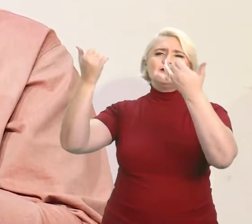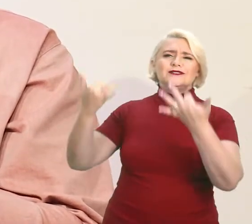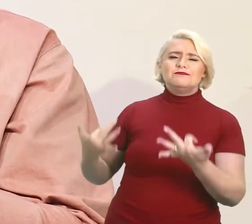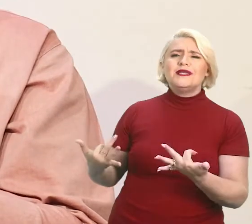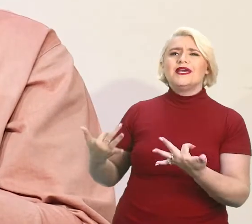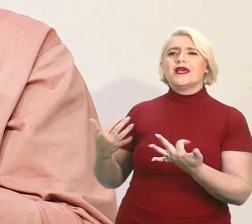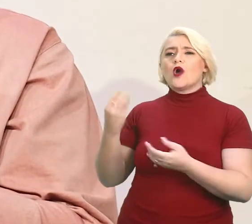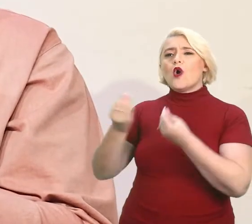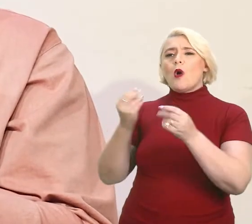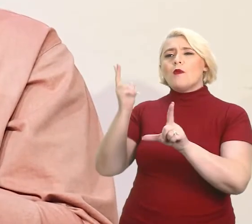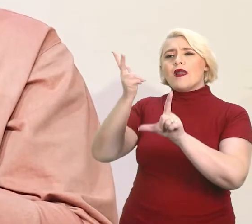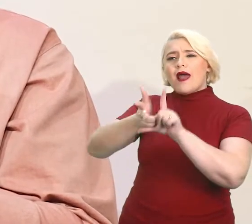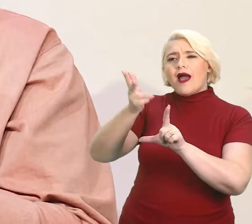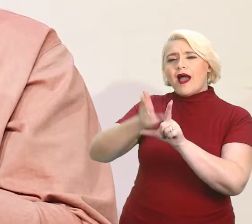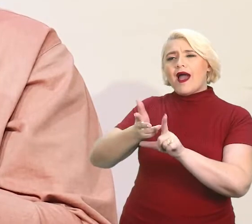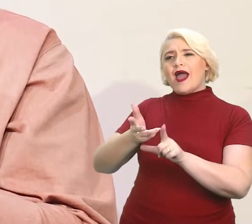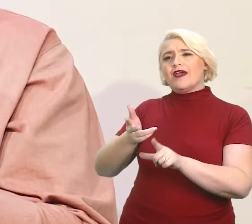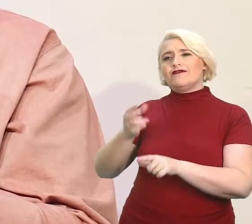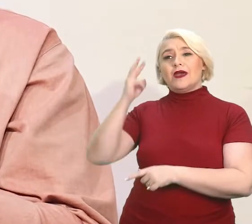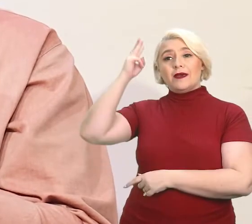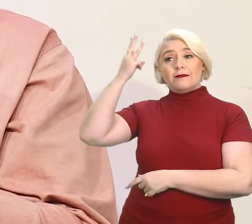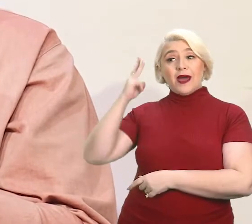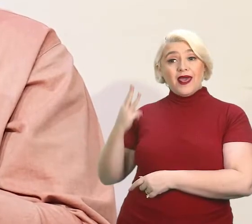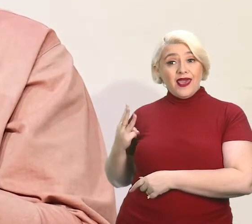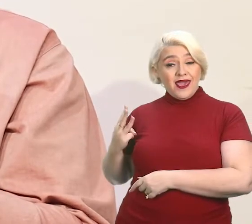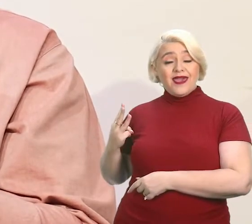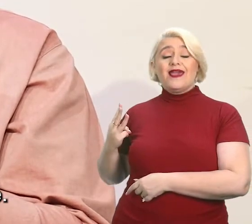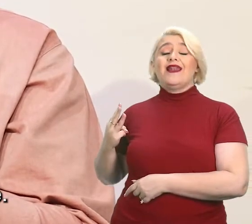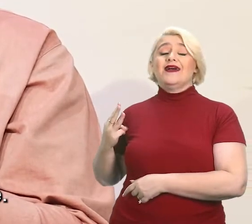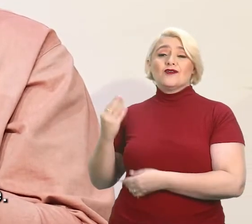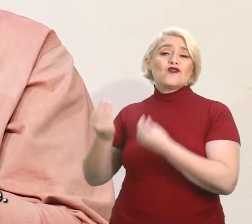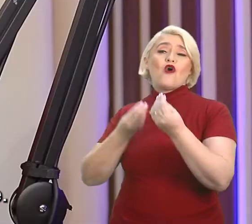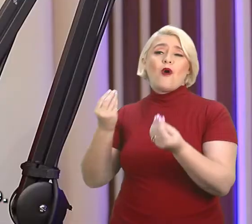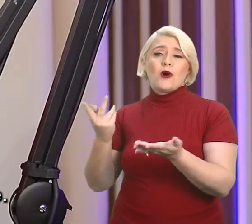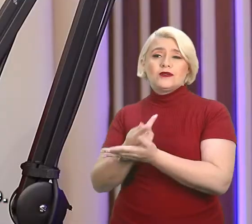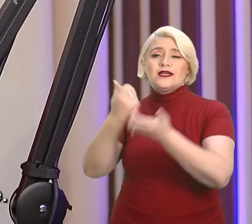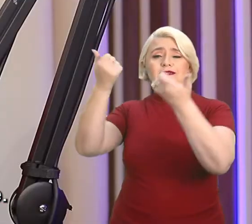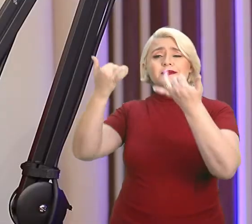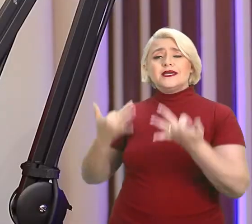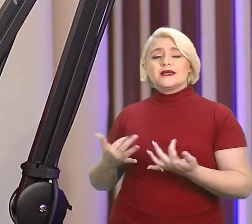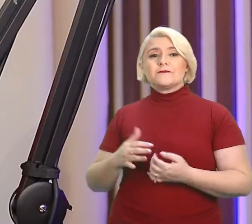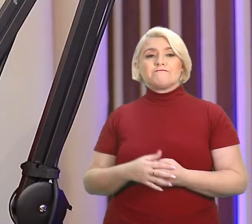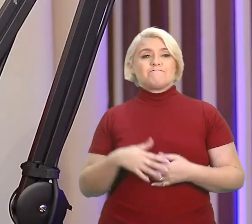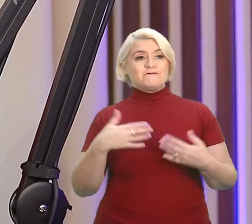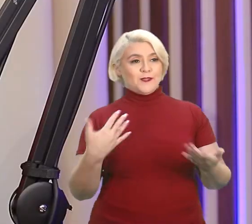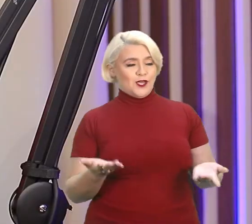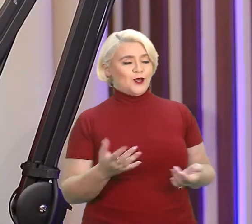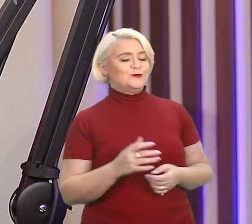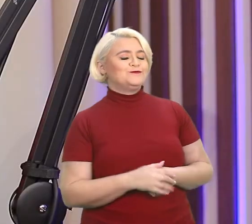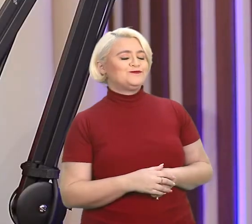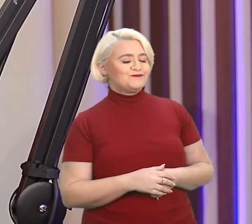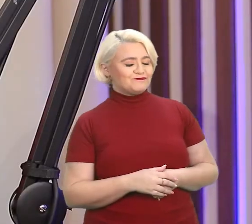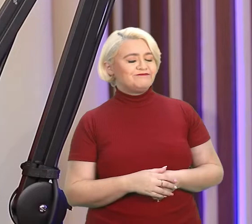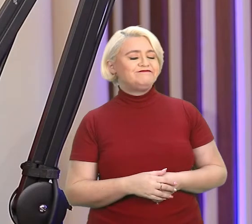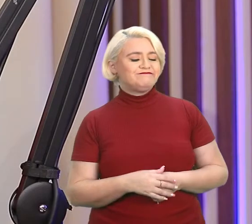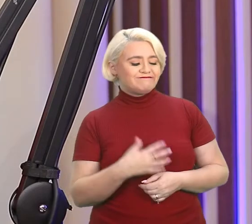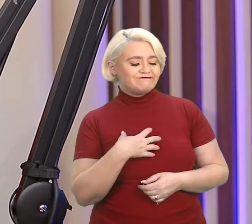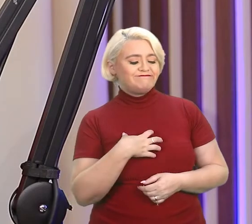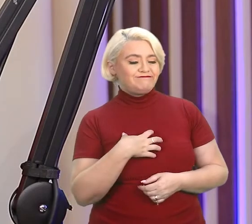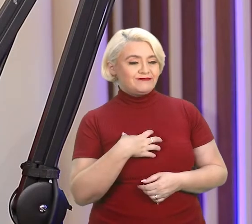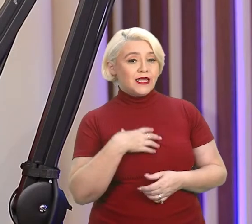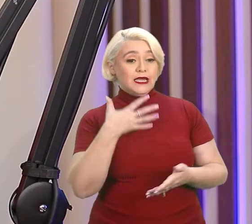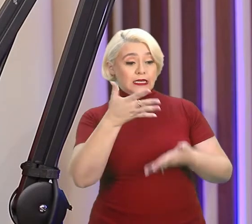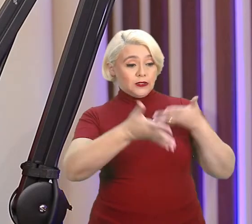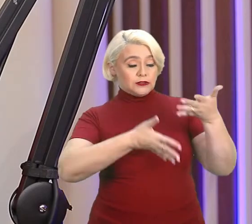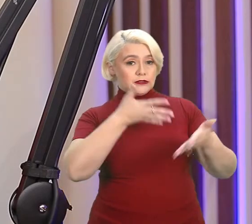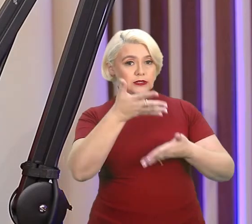às lives da imortal Marília Mendonça? Como é que foi isso? Conta pra gente. Então, Antônio, a língua